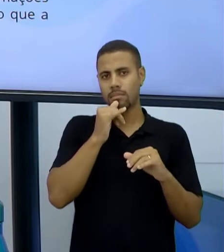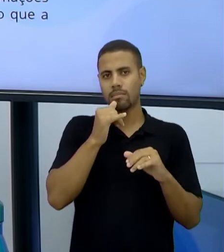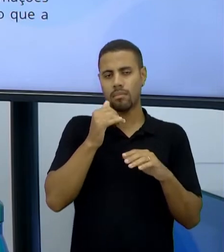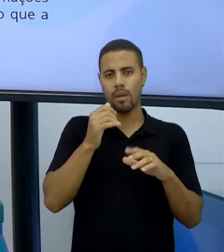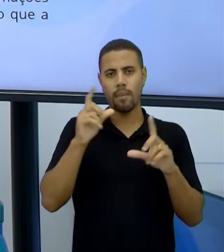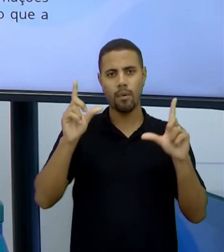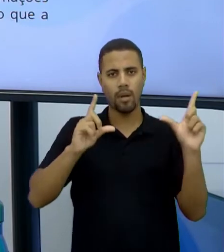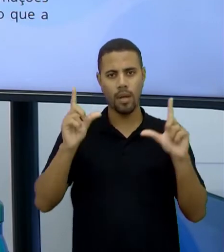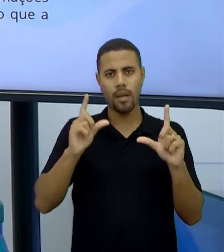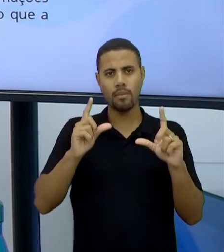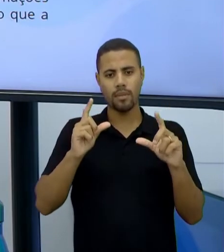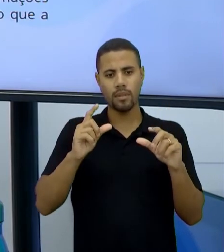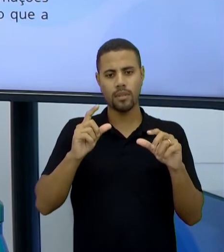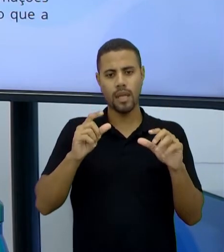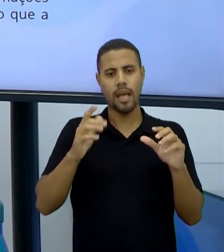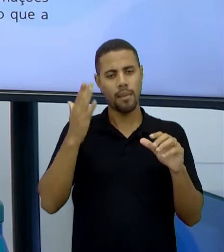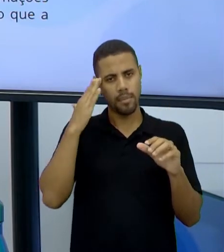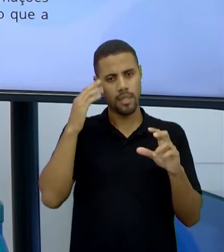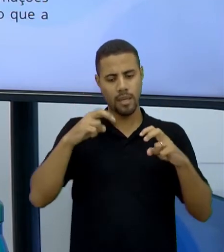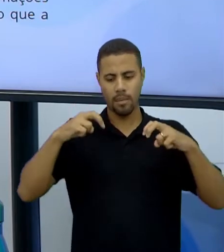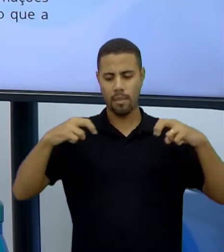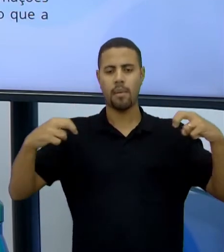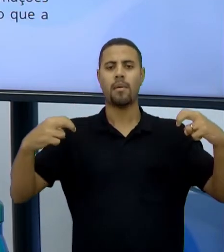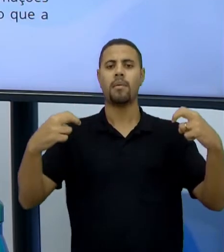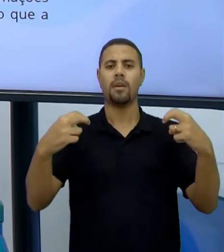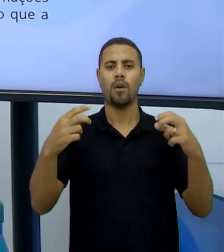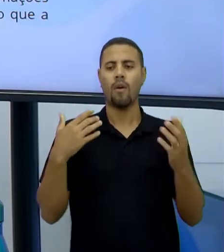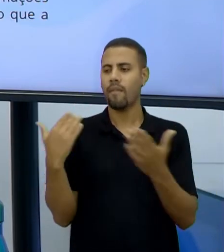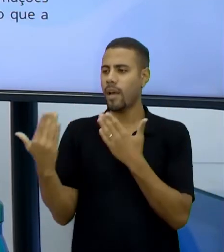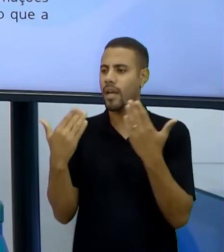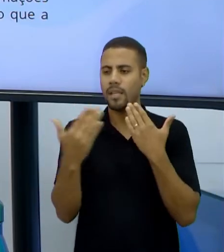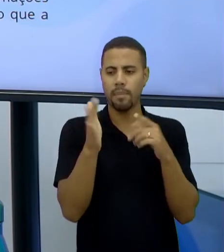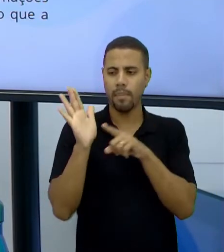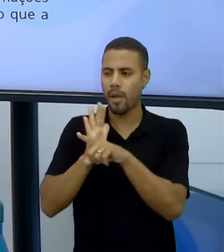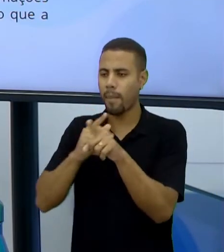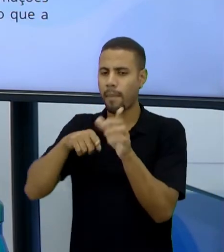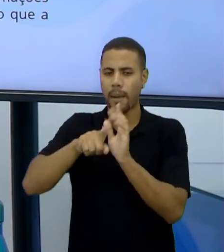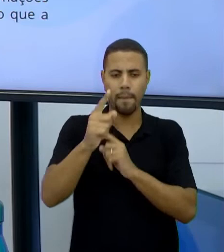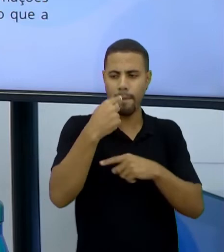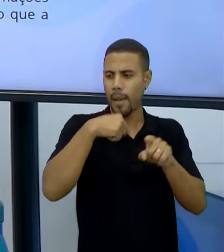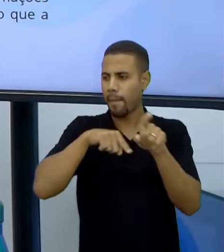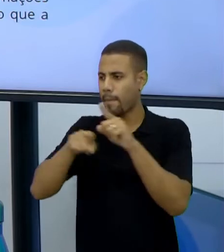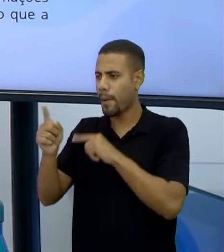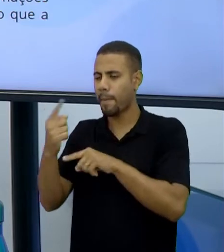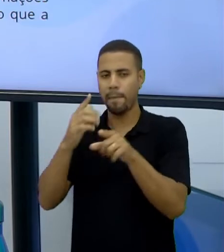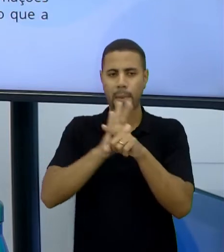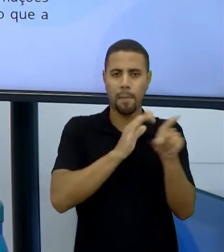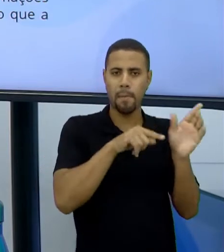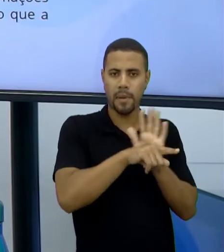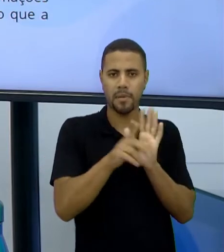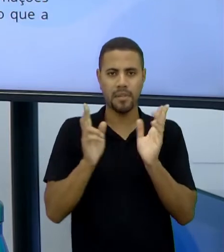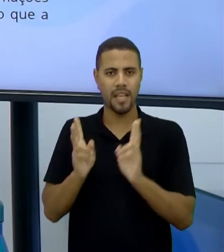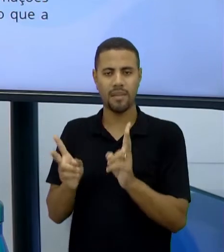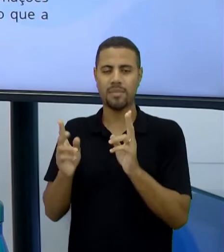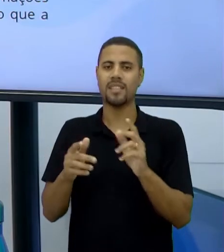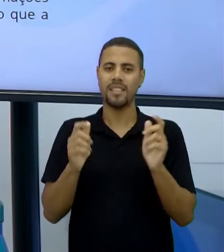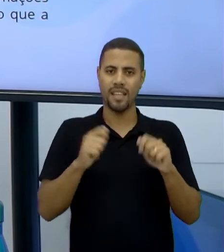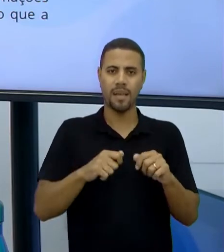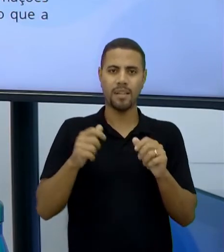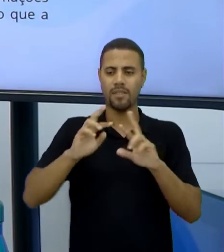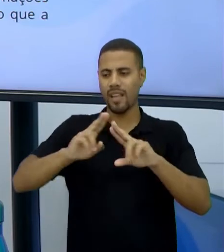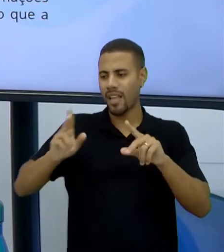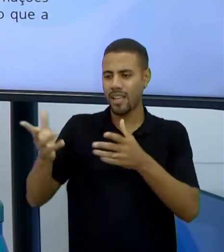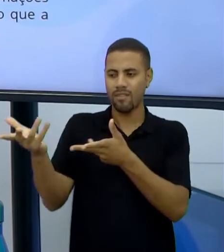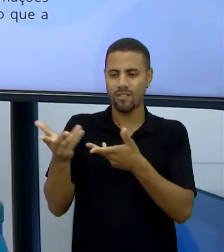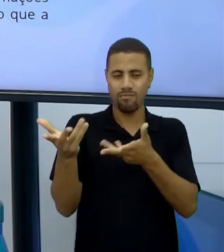esses programas que a gente tem aí em roda, vamos dizer assim, né? Que a gente pode colocar em roda e fazer aí perguntas para diferentes convidados.